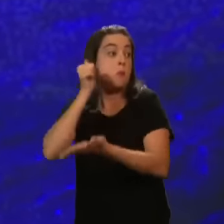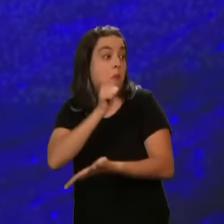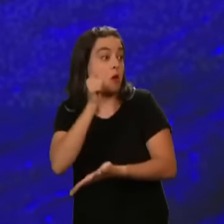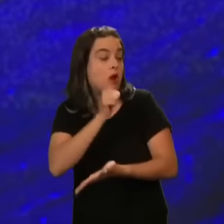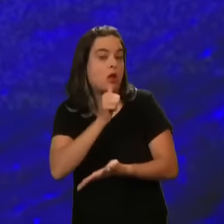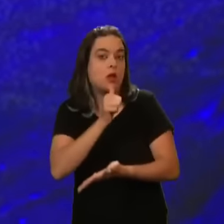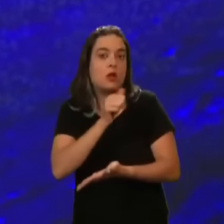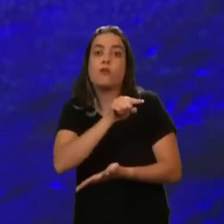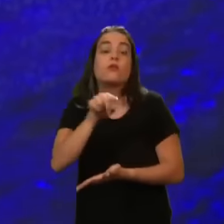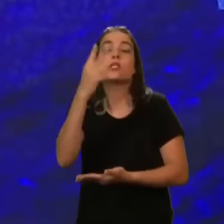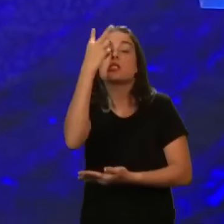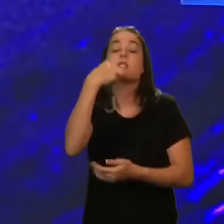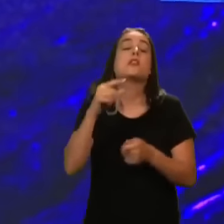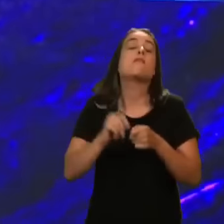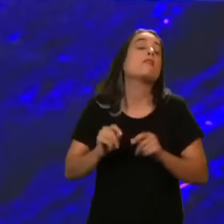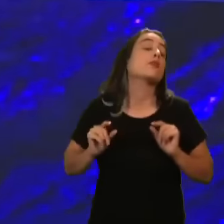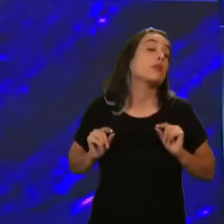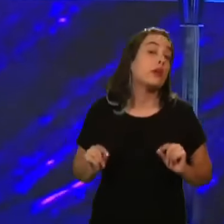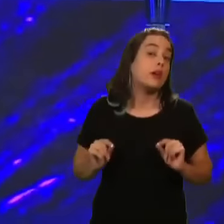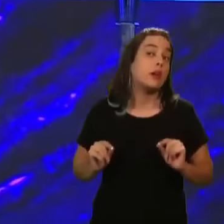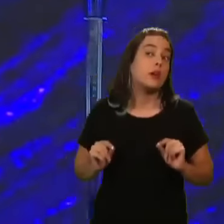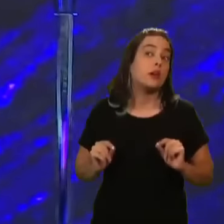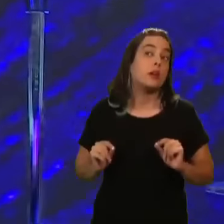Você é cego, você faz o quê?